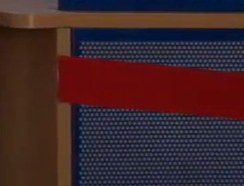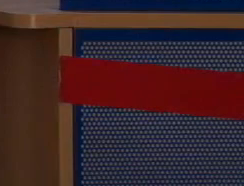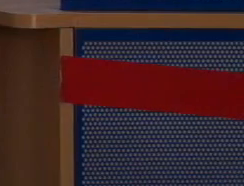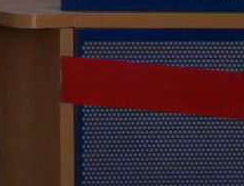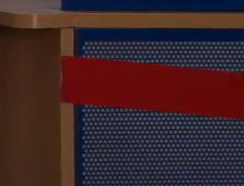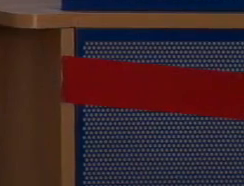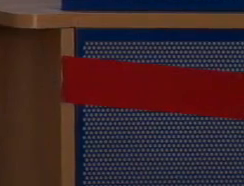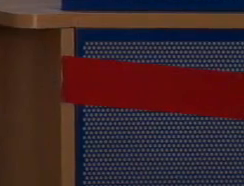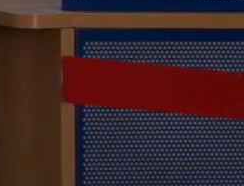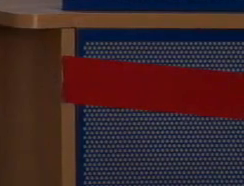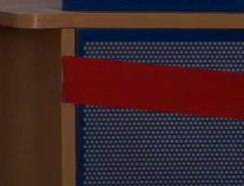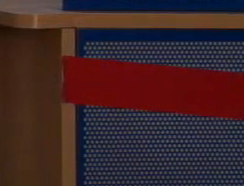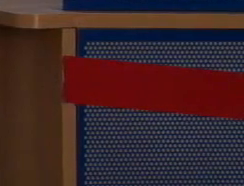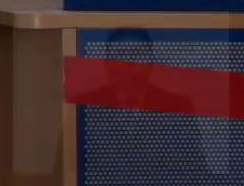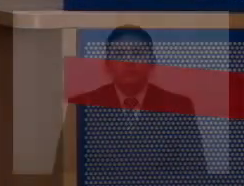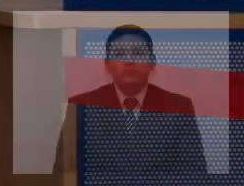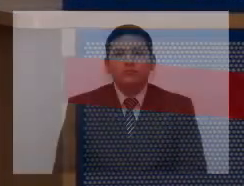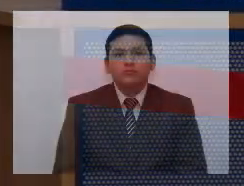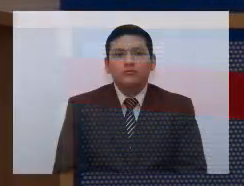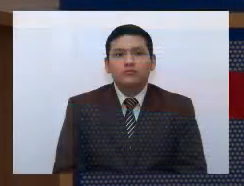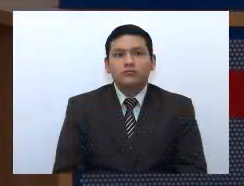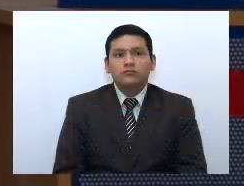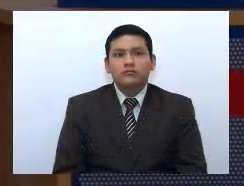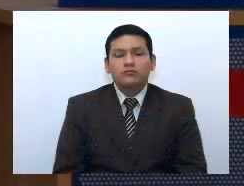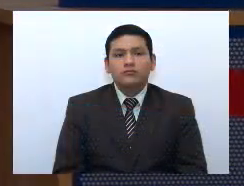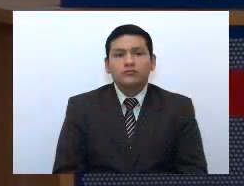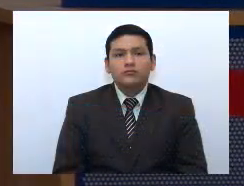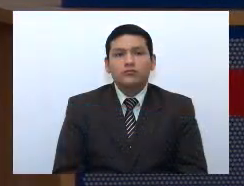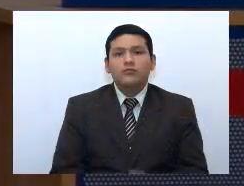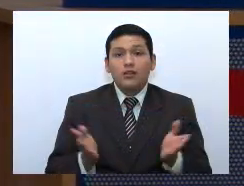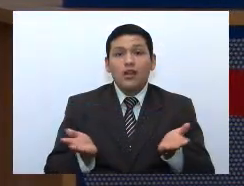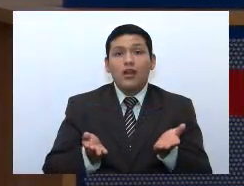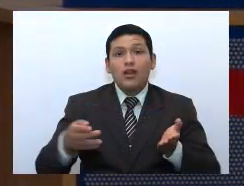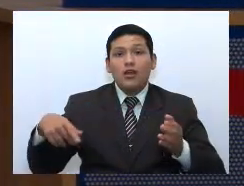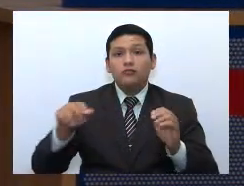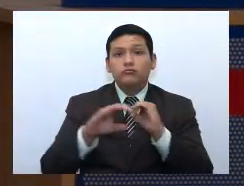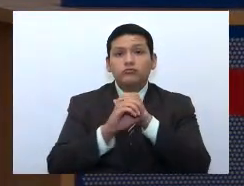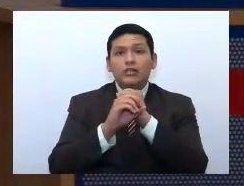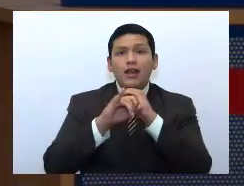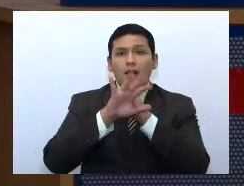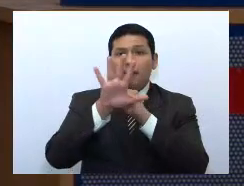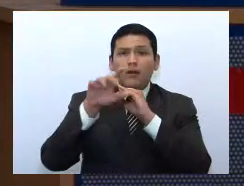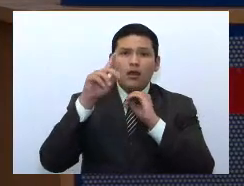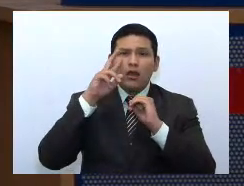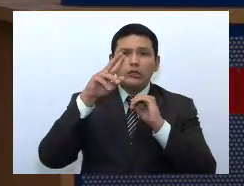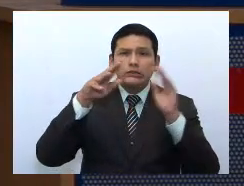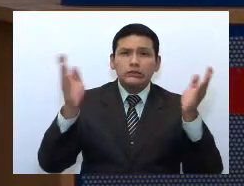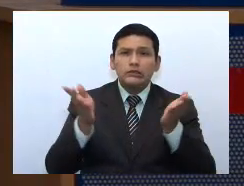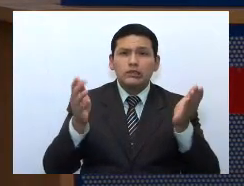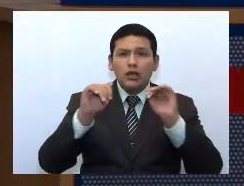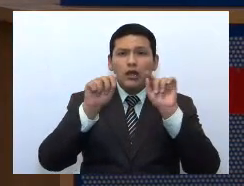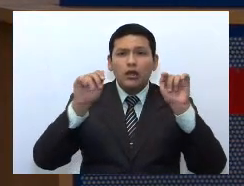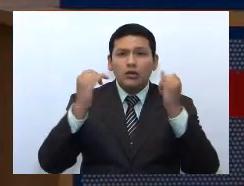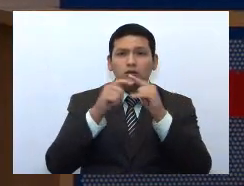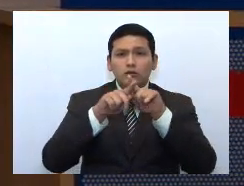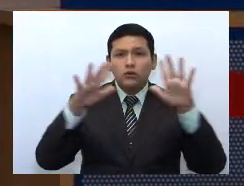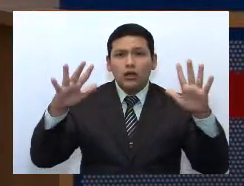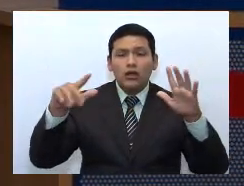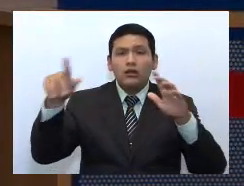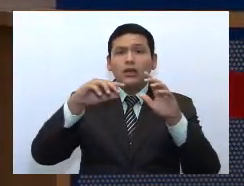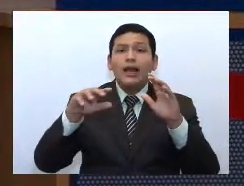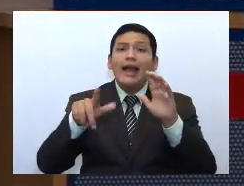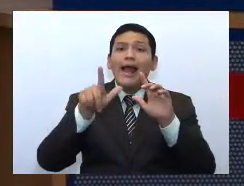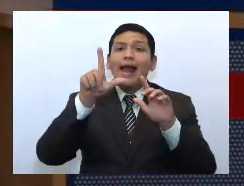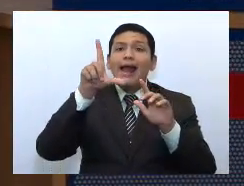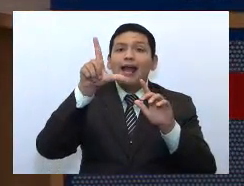TV Câmara Guarulhos, o canal da cidadania no ar ao vivo para você em mais uma tarde de transmissão de audiências públicas da Lei de